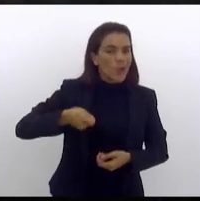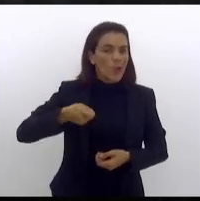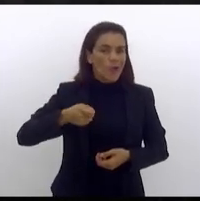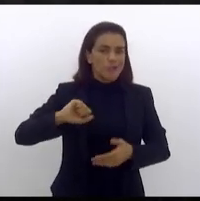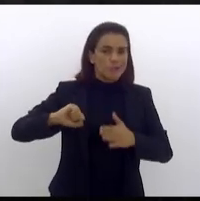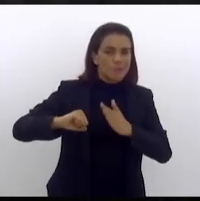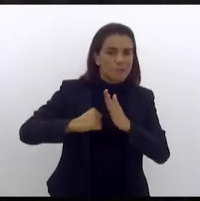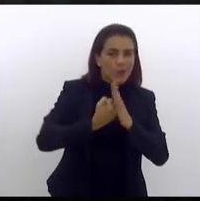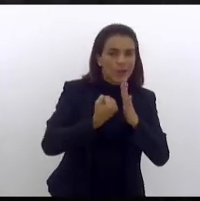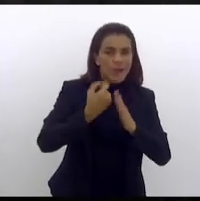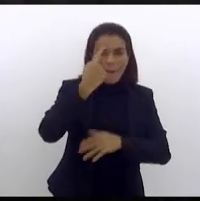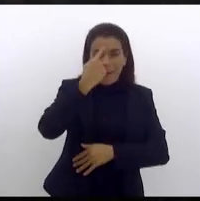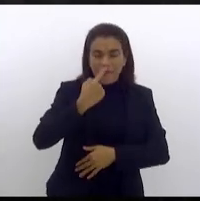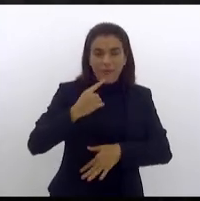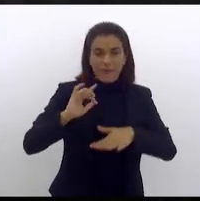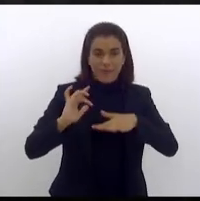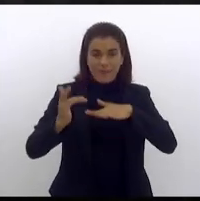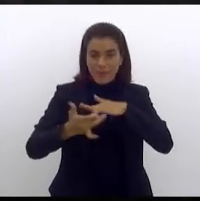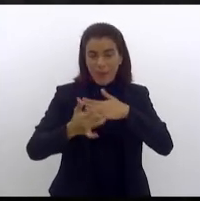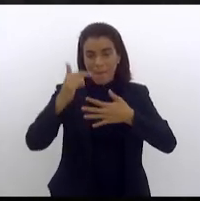do ar